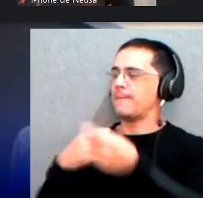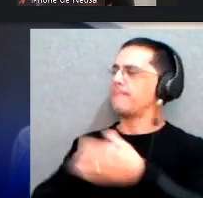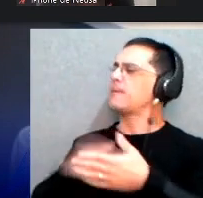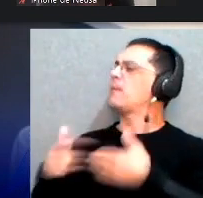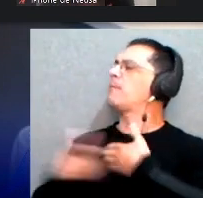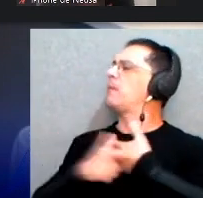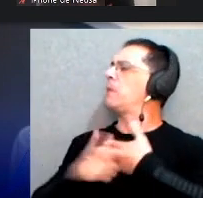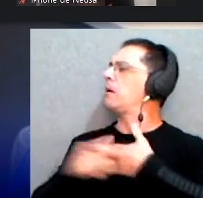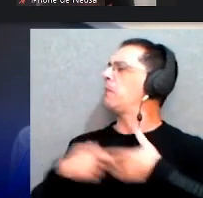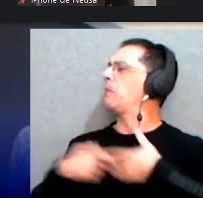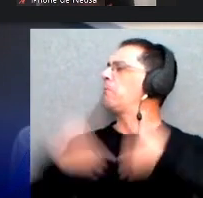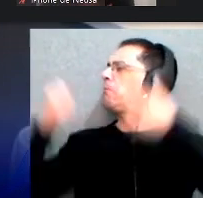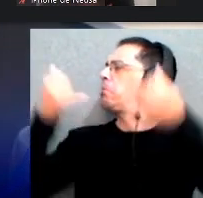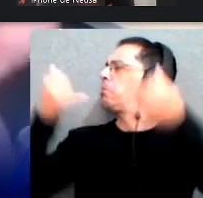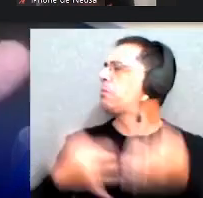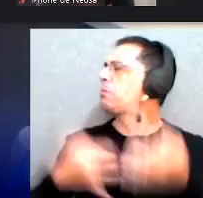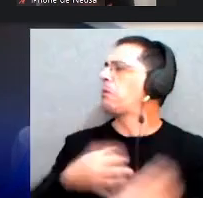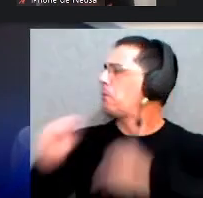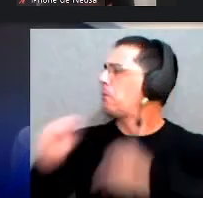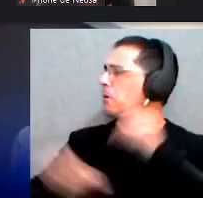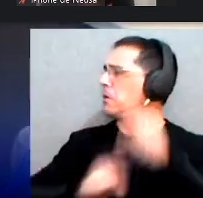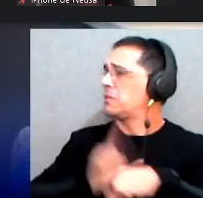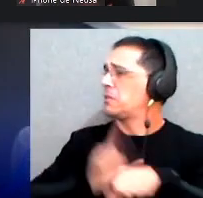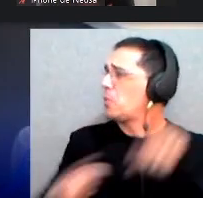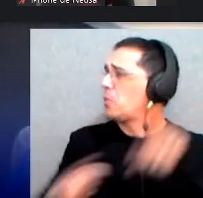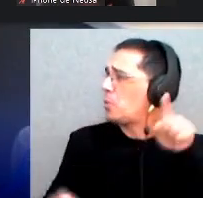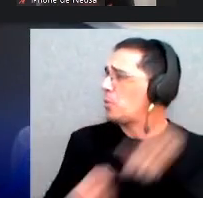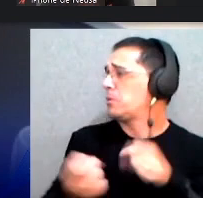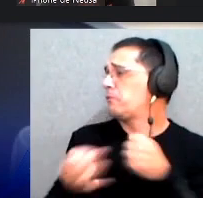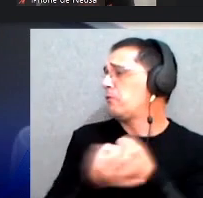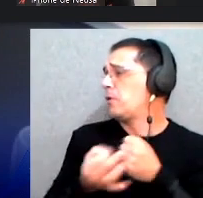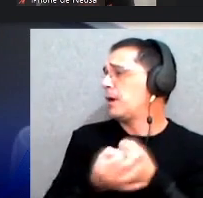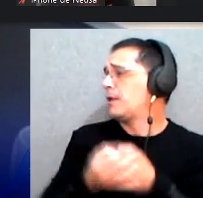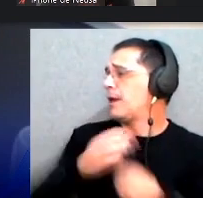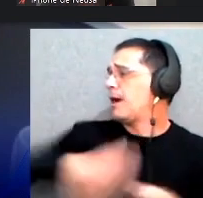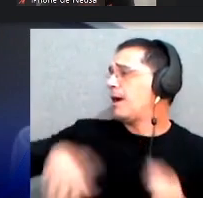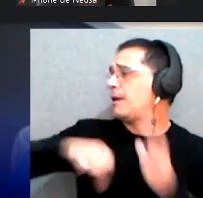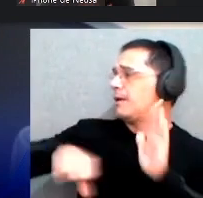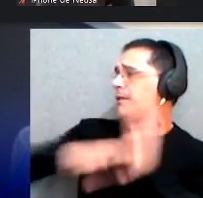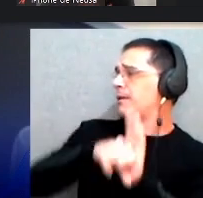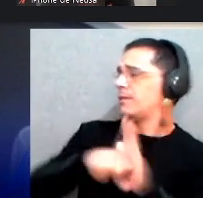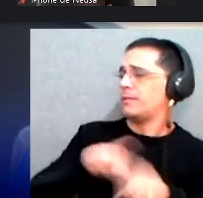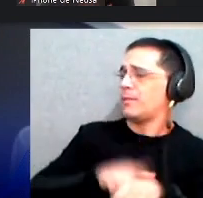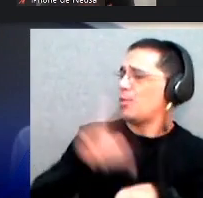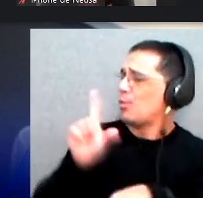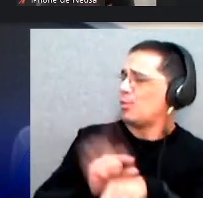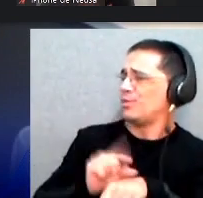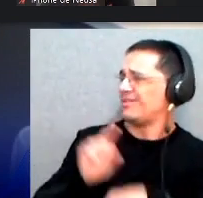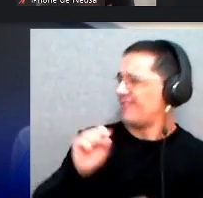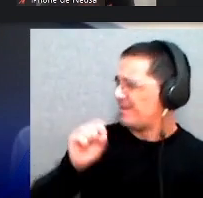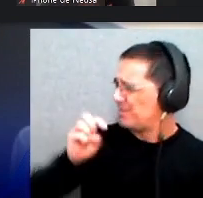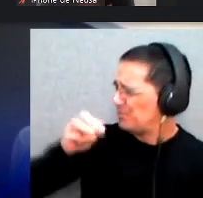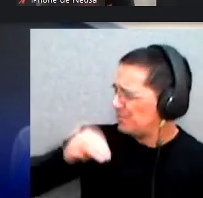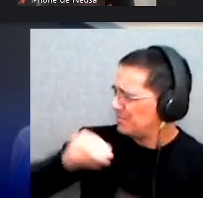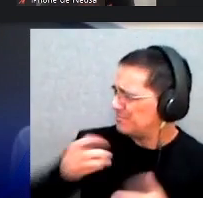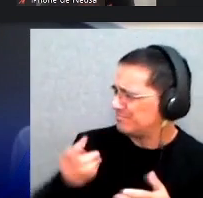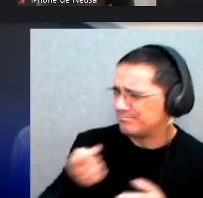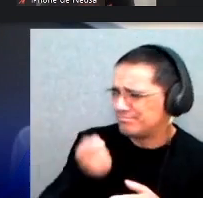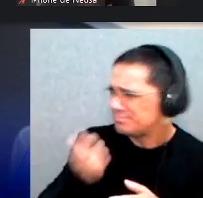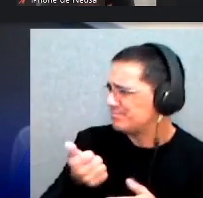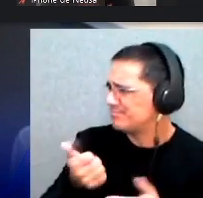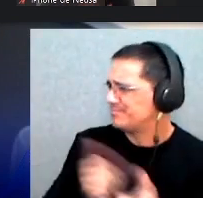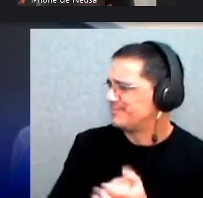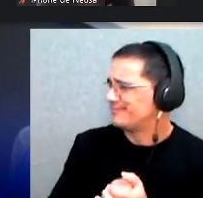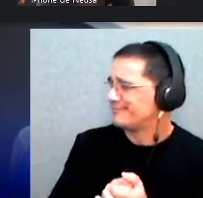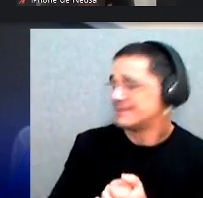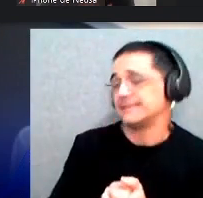minutos é um tempo muito curto, ainda mais para advogado criminalista. Mas eu vou tentar brevemente colocar a minha visão sobre